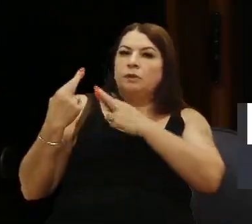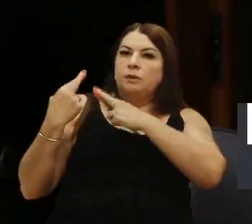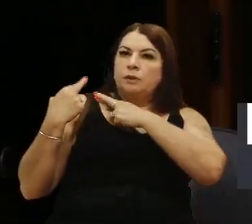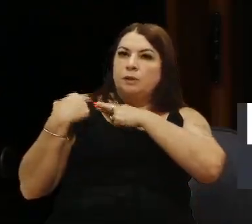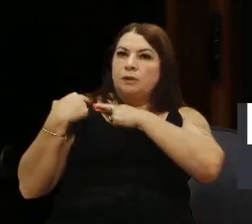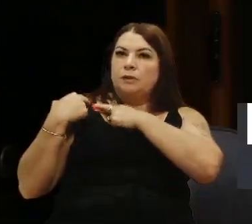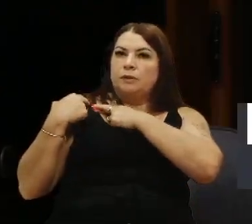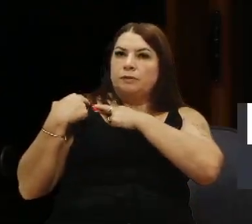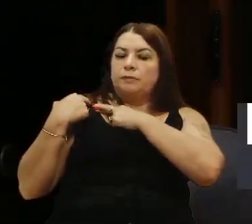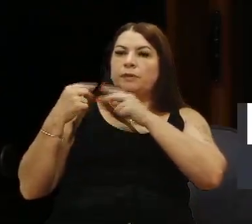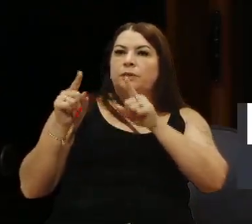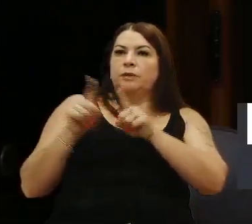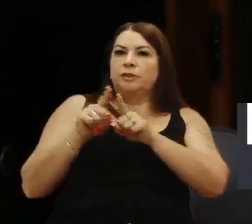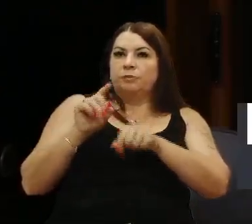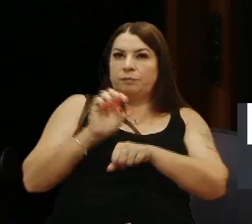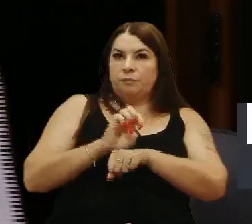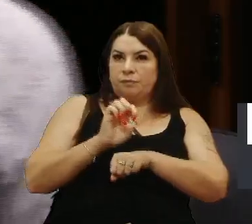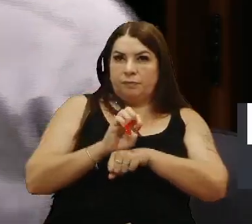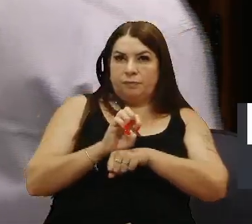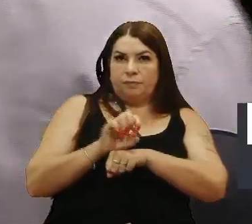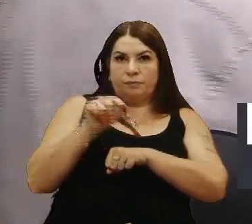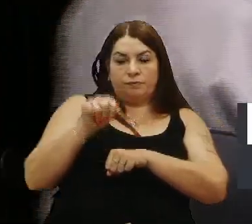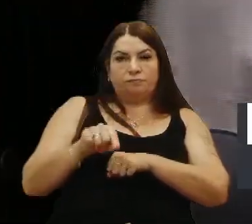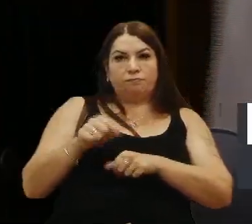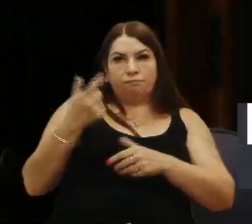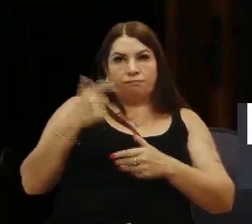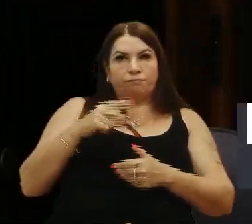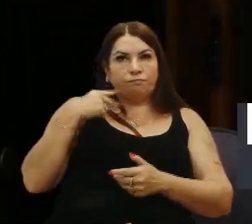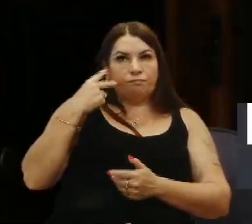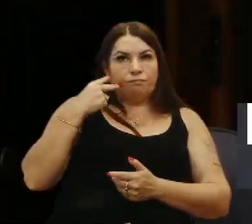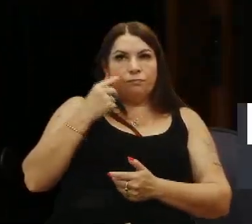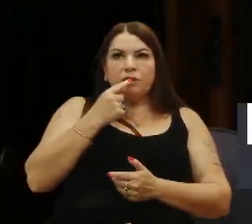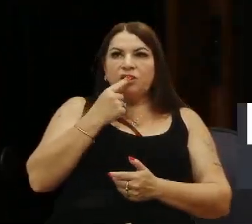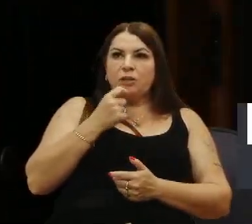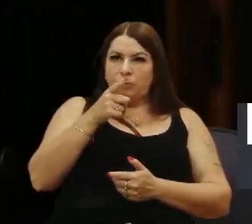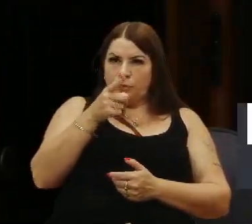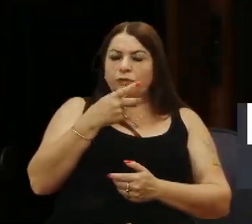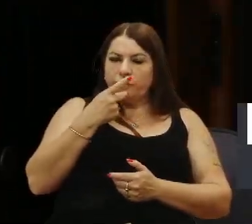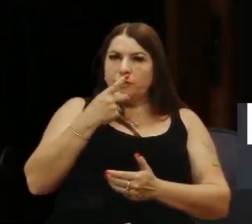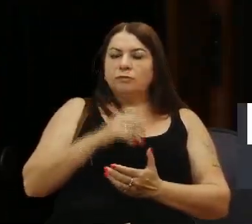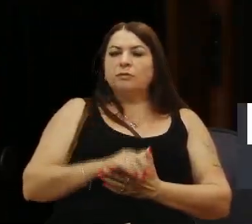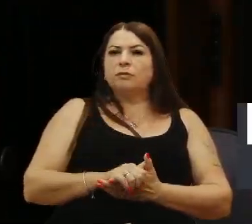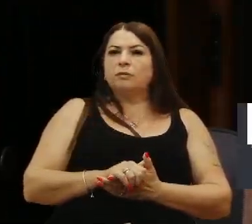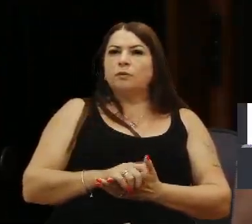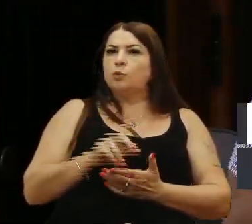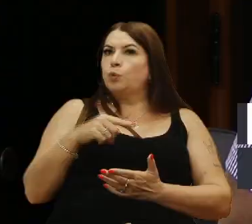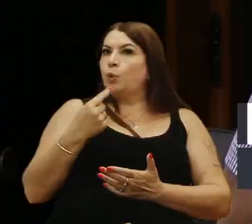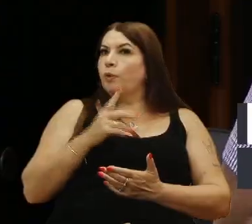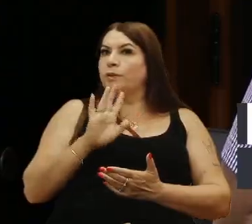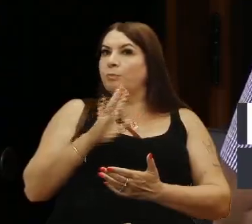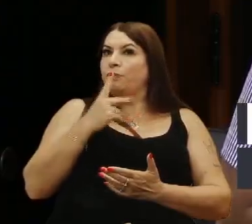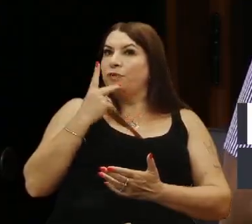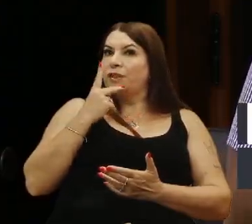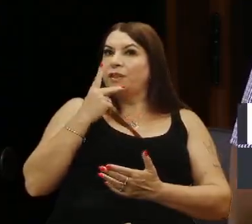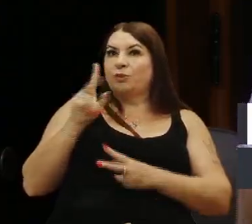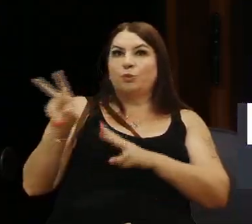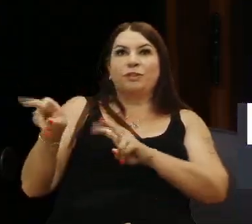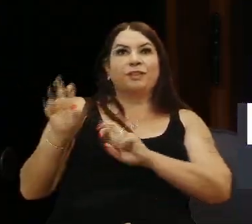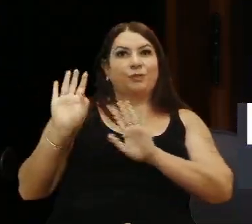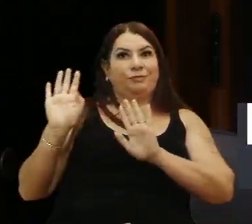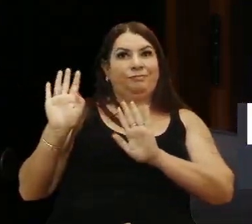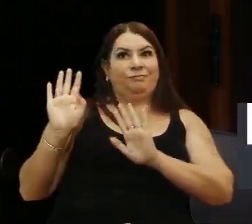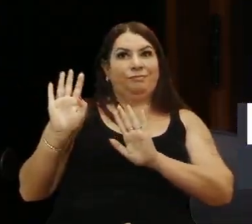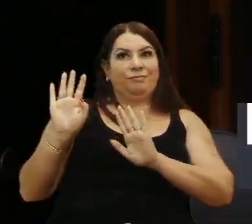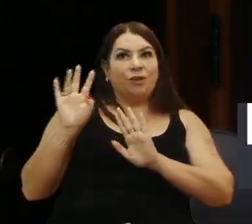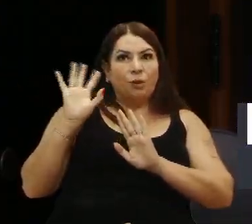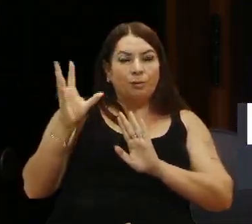responsabilidade também do Estado. Isso que aqui, acho que foi a vereadora Rose que falou, nós nem citamos o interior, porque se